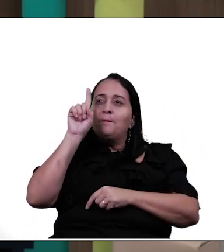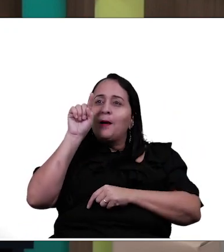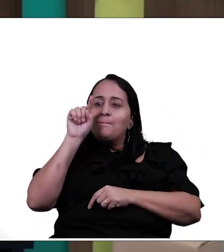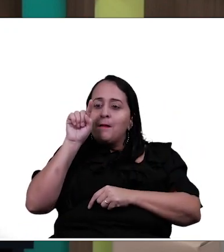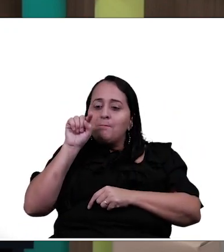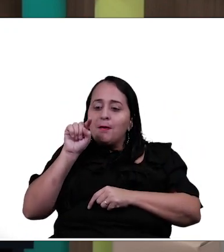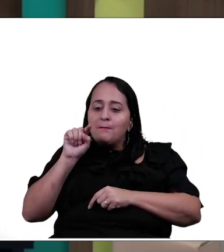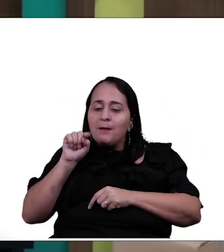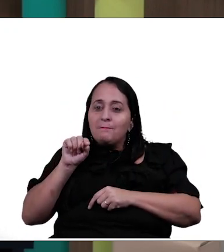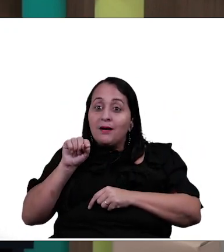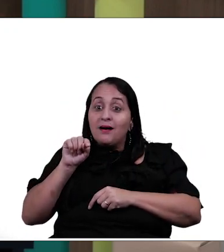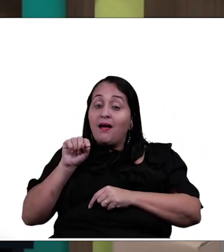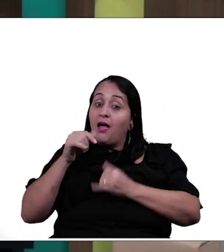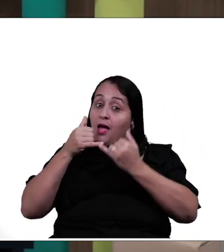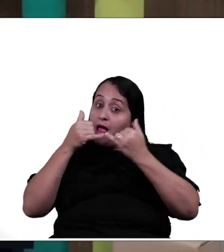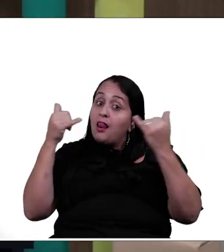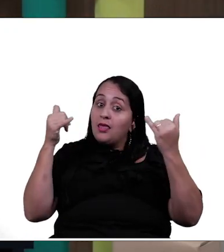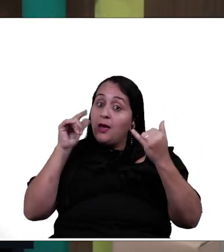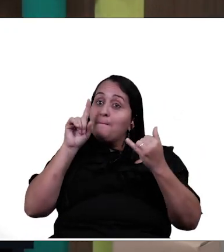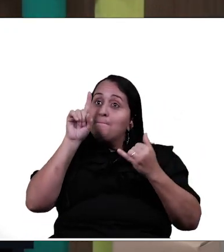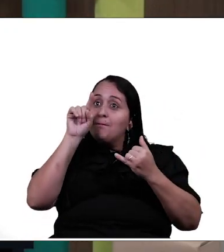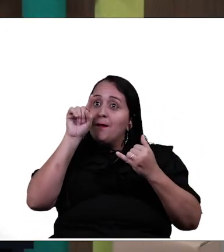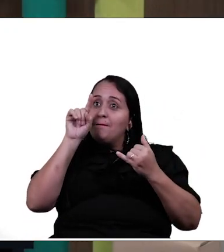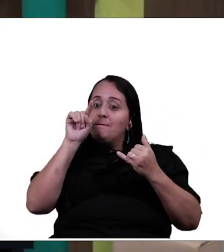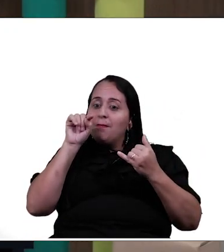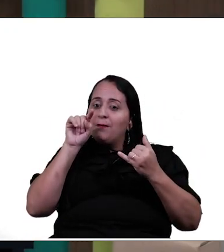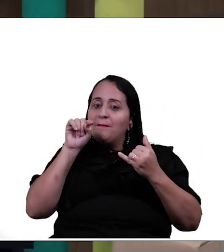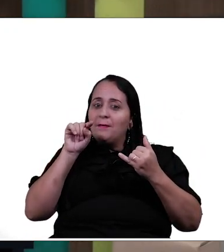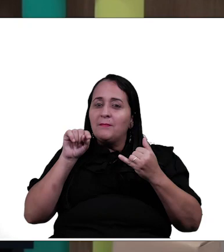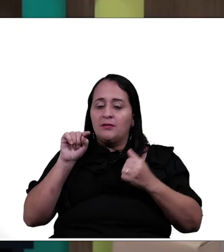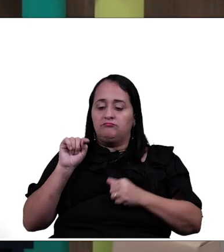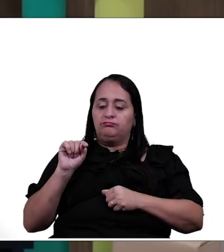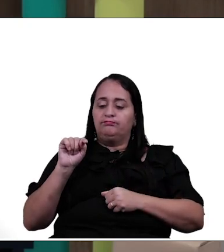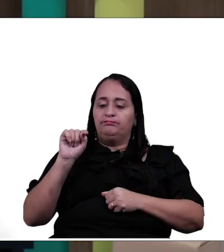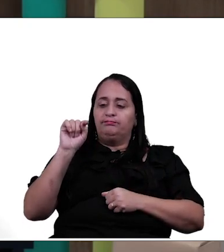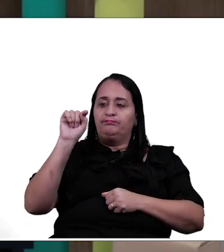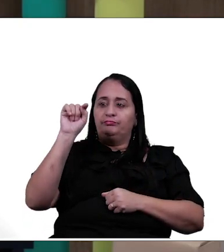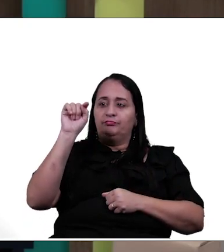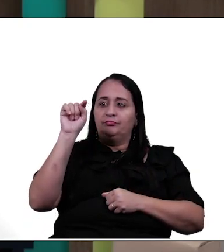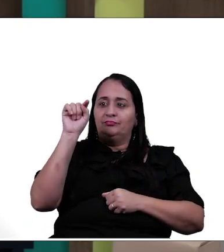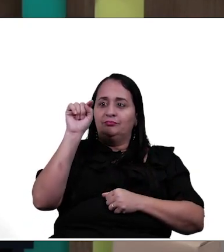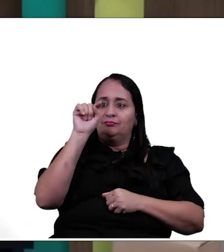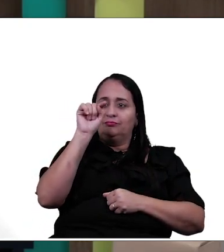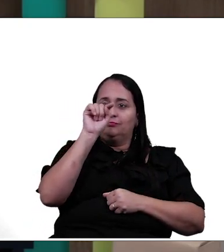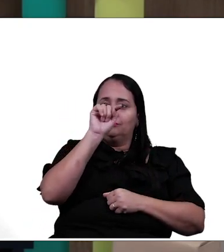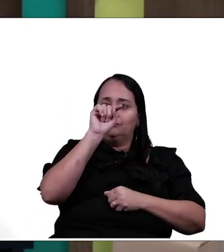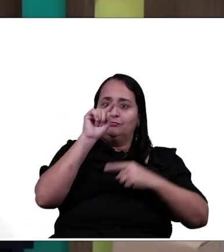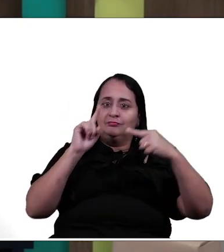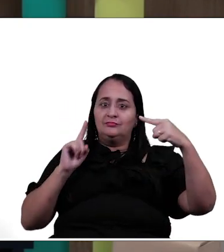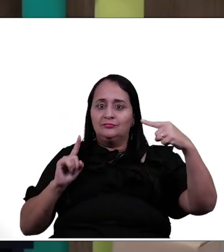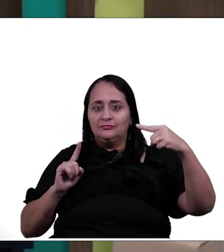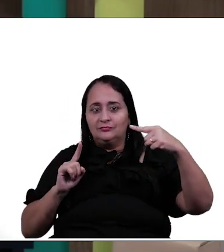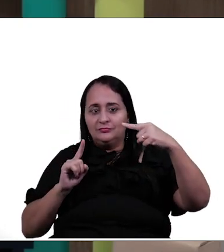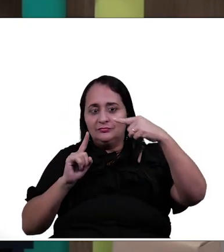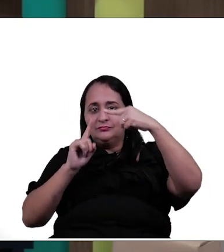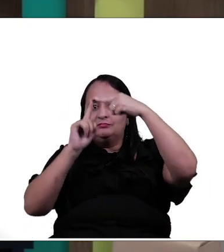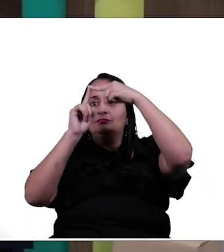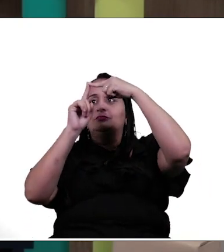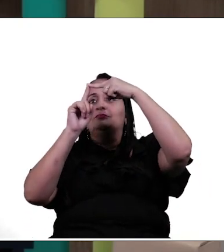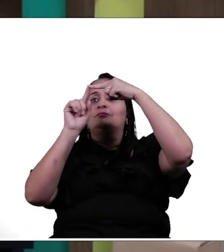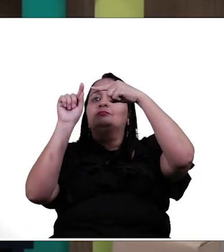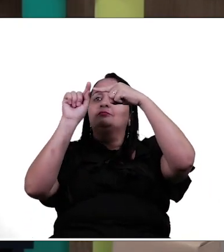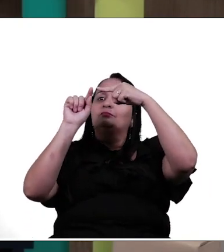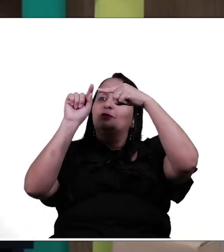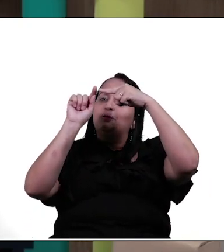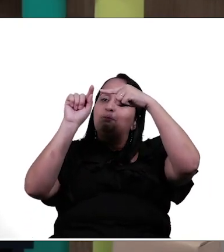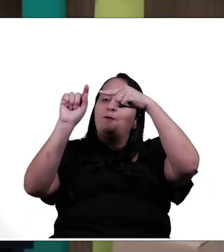0,12222 indefinidamente. Vamos fazer mais uma para reforçar o seu entendimento. Vem